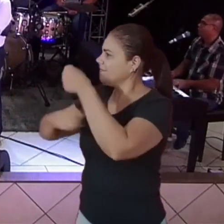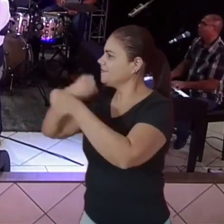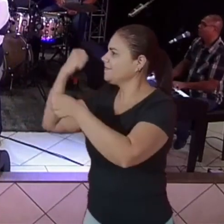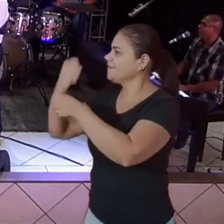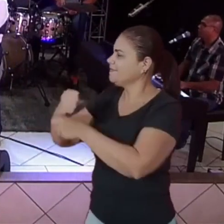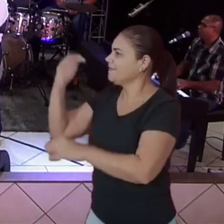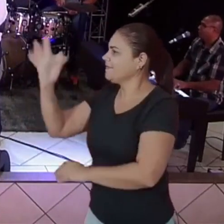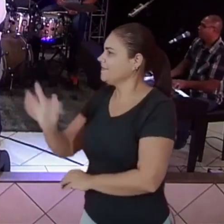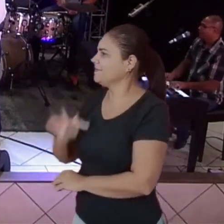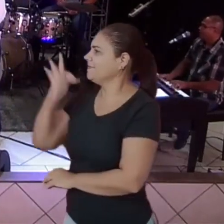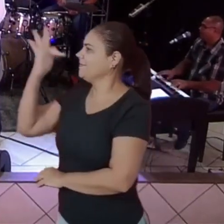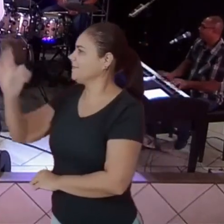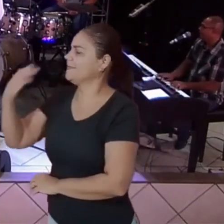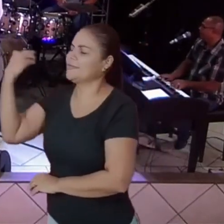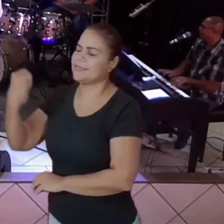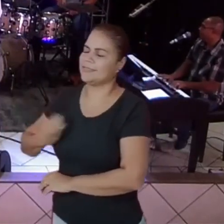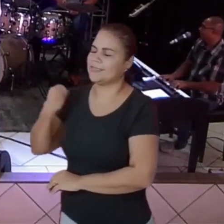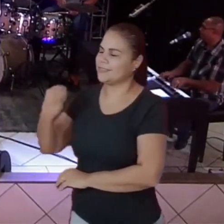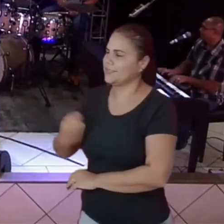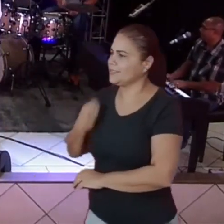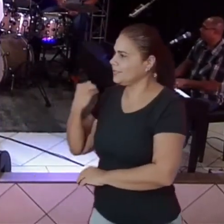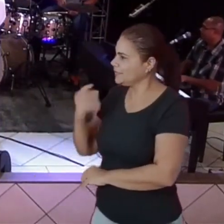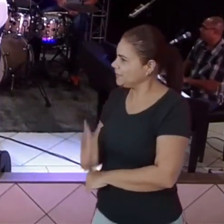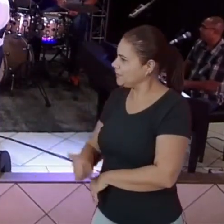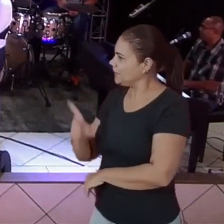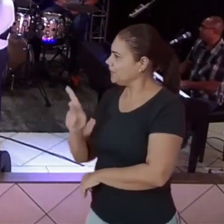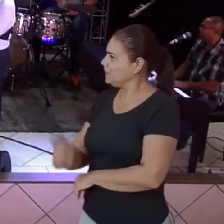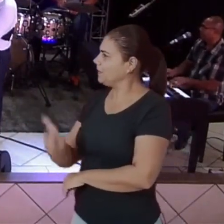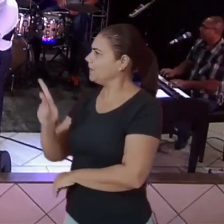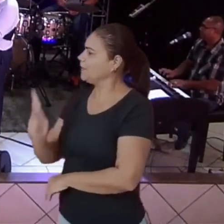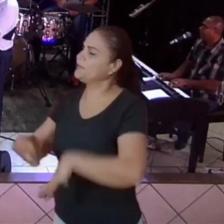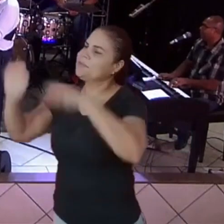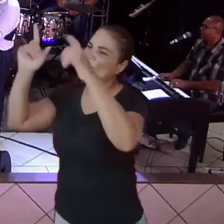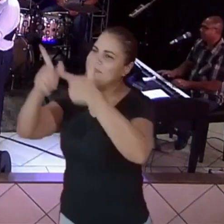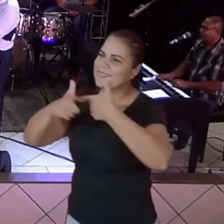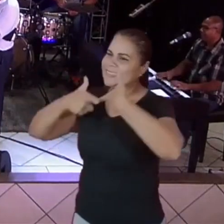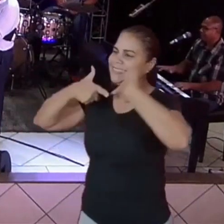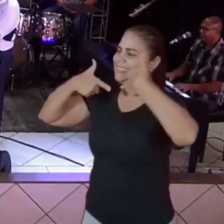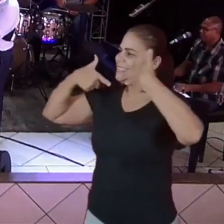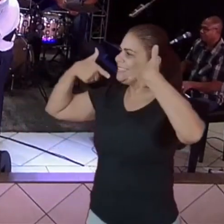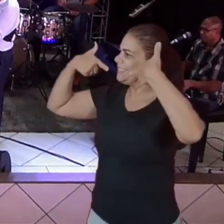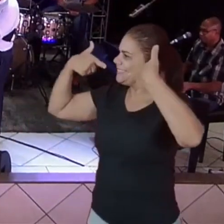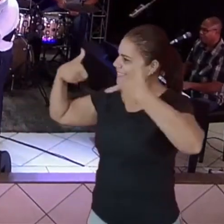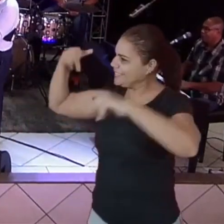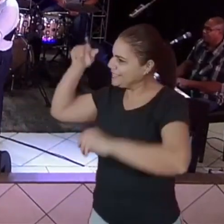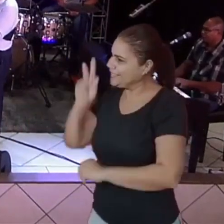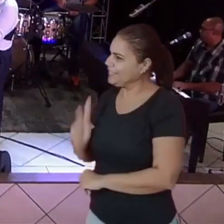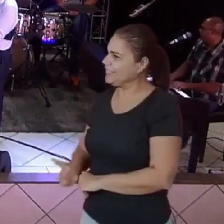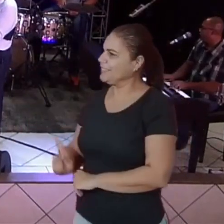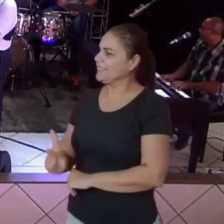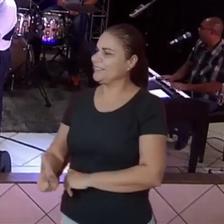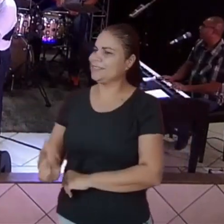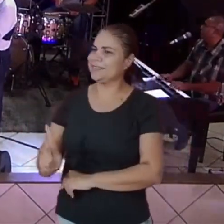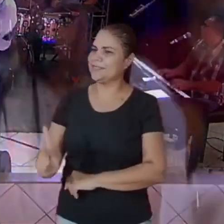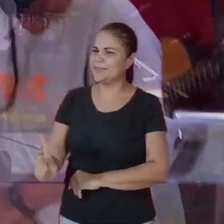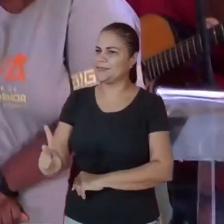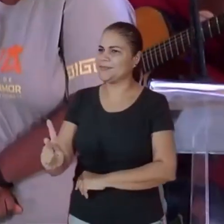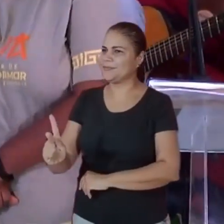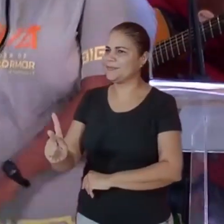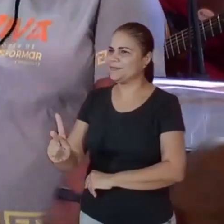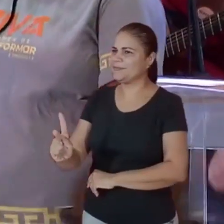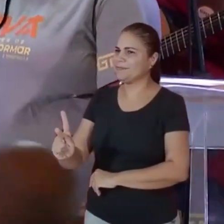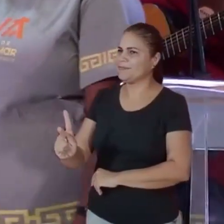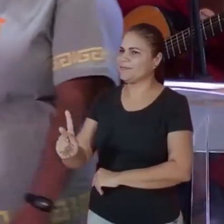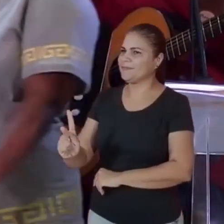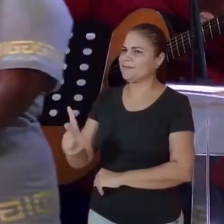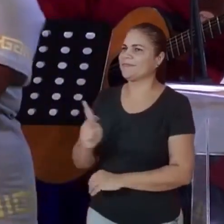lado. Convida a vida e tenha toda a missão de mim.